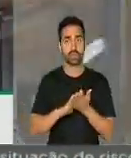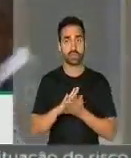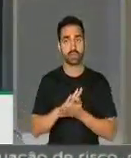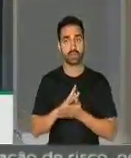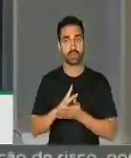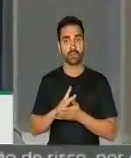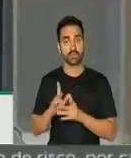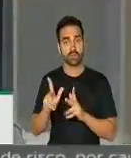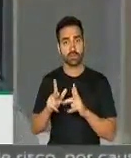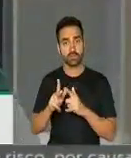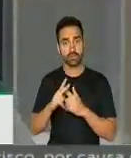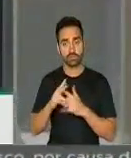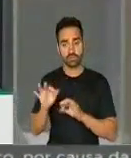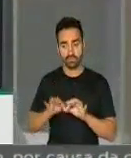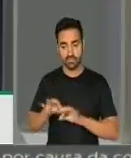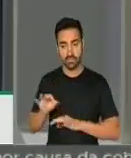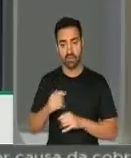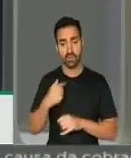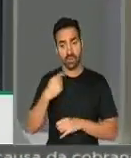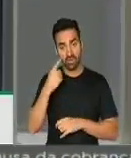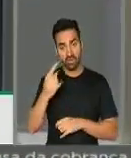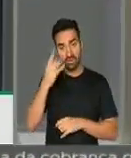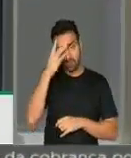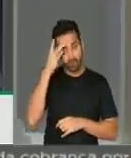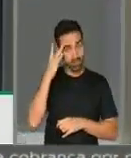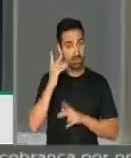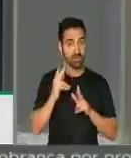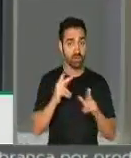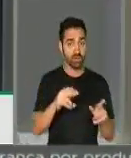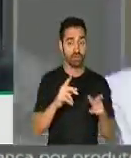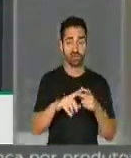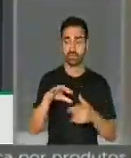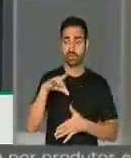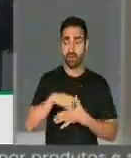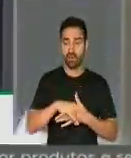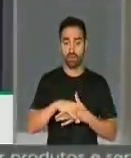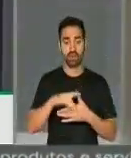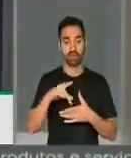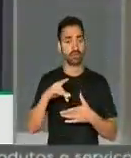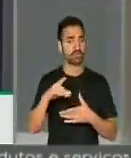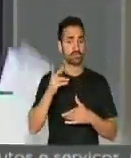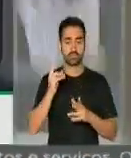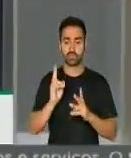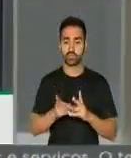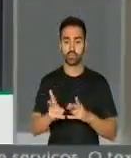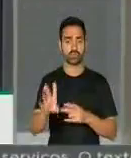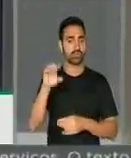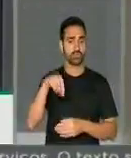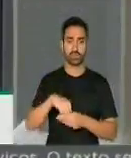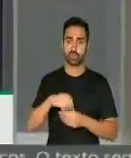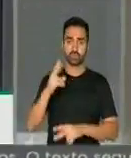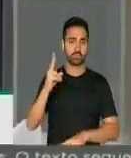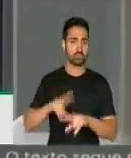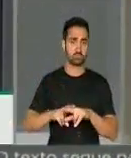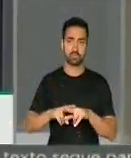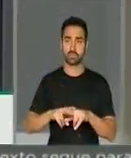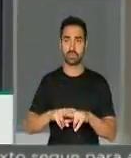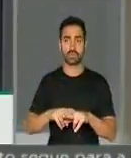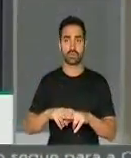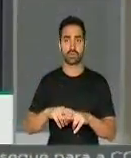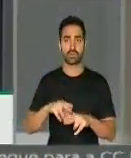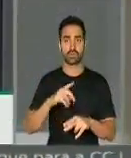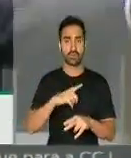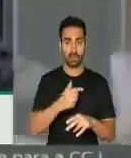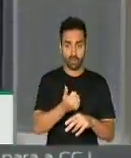recompor o seu ventre eu vi pessoas com câncer com aides abarrotados em celas com capacidade para